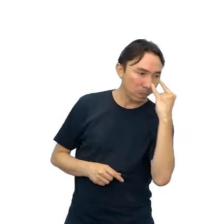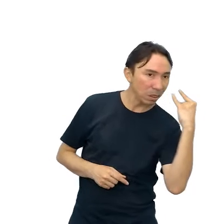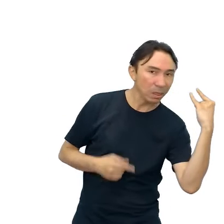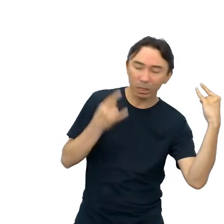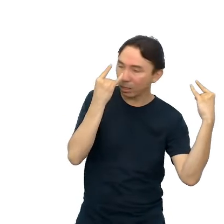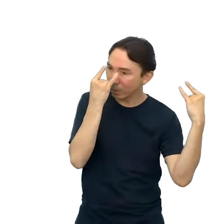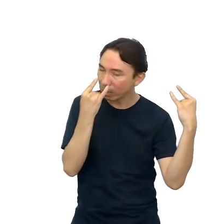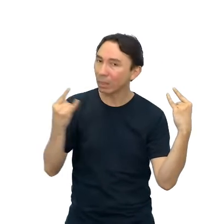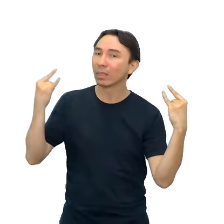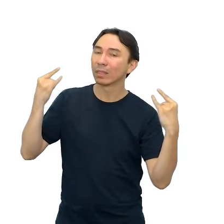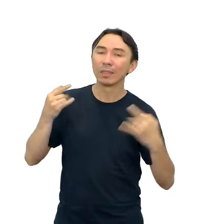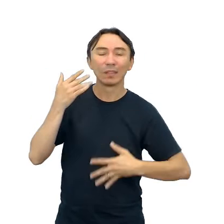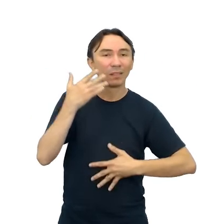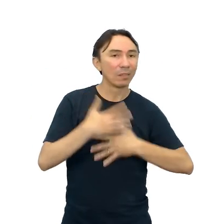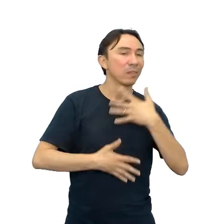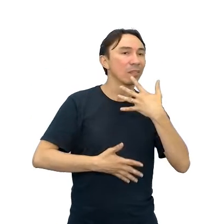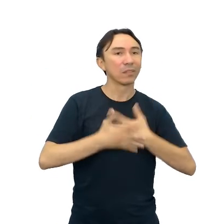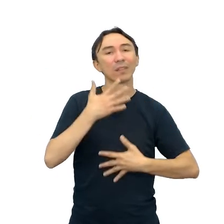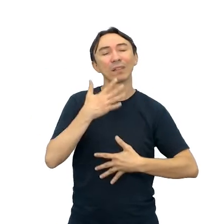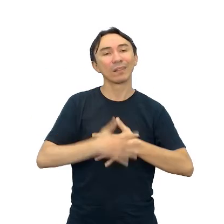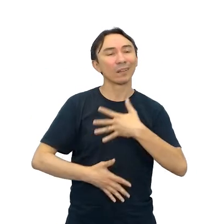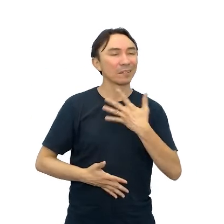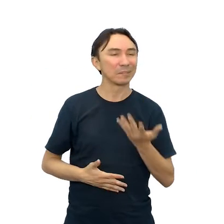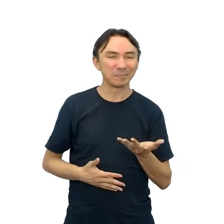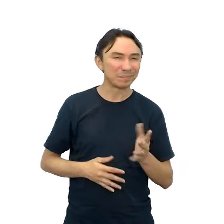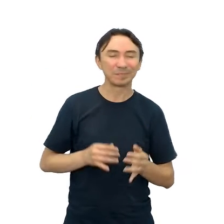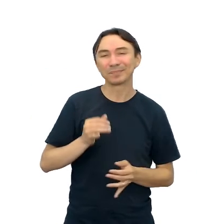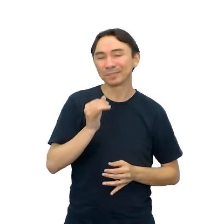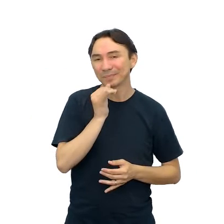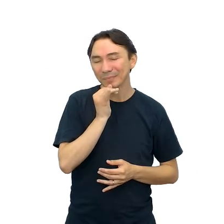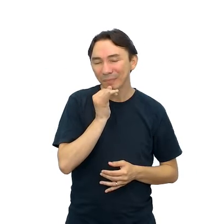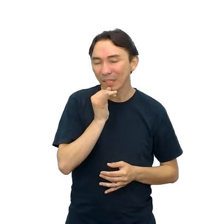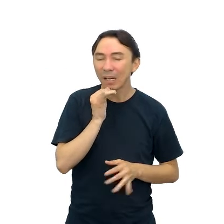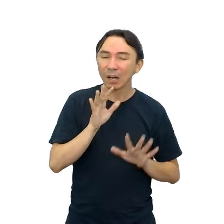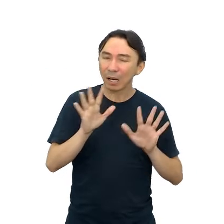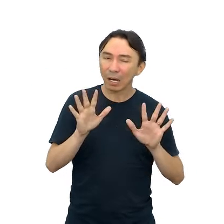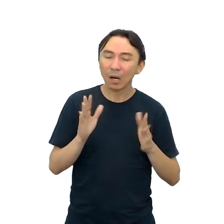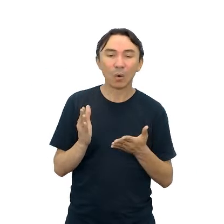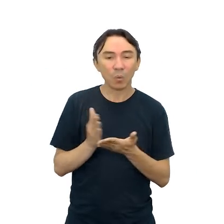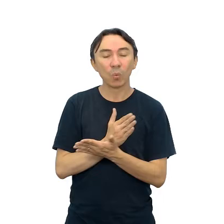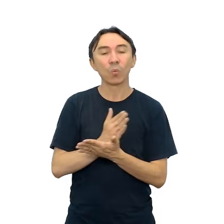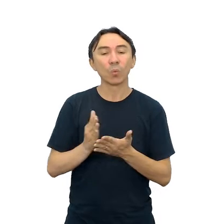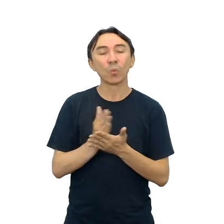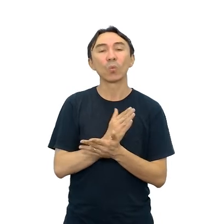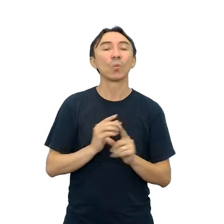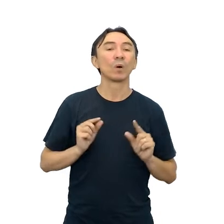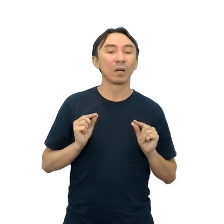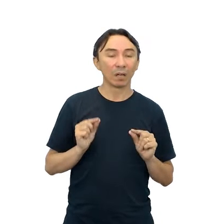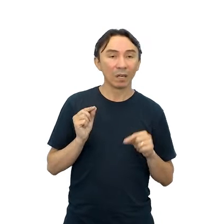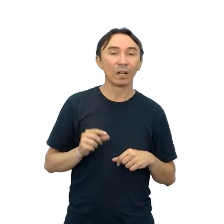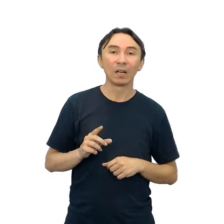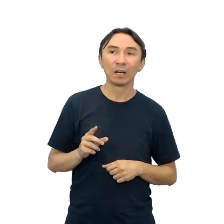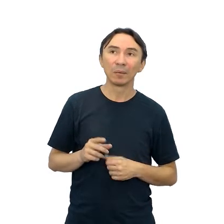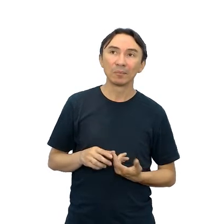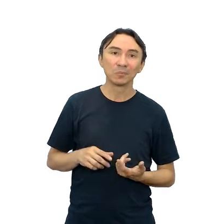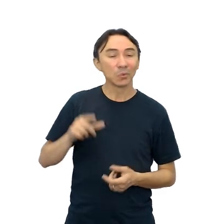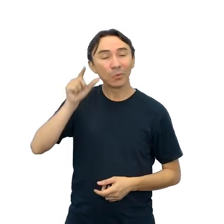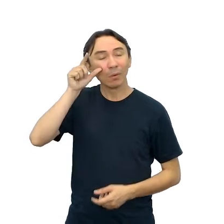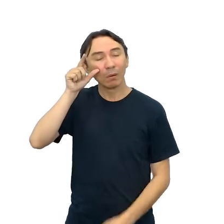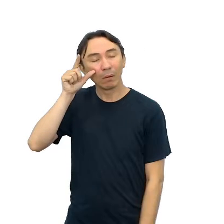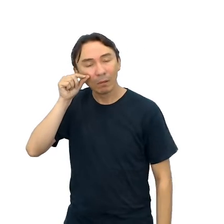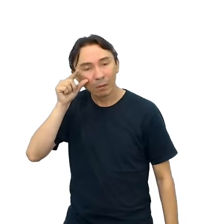atrapalham aí no momento de atenção. Alguns desses distratores, né, são o sono, né,